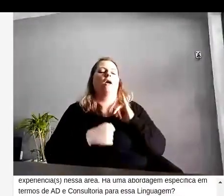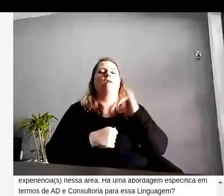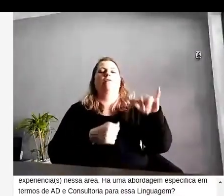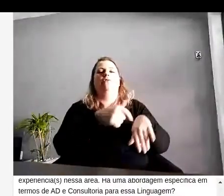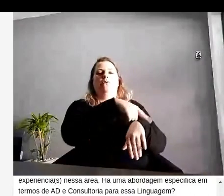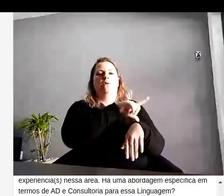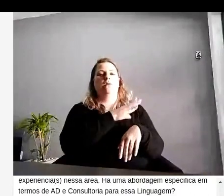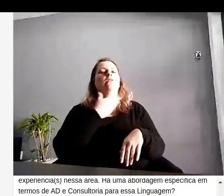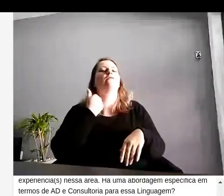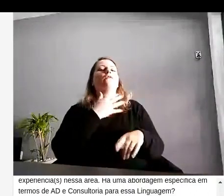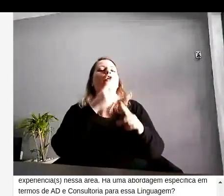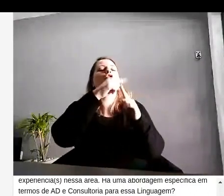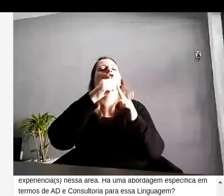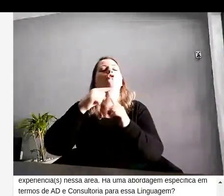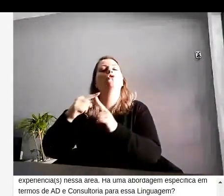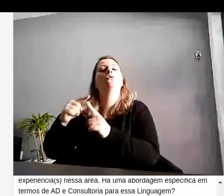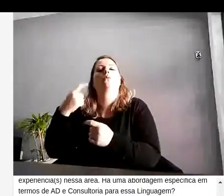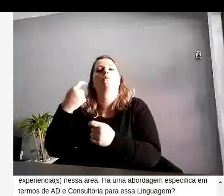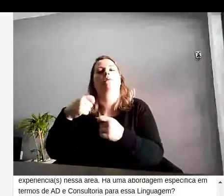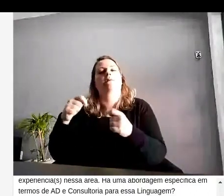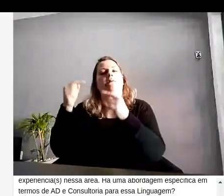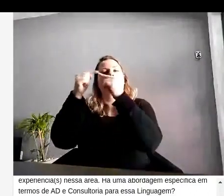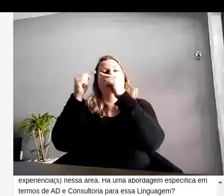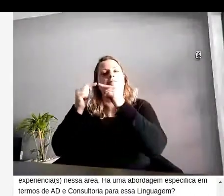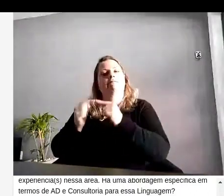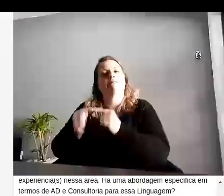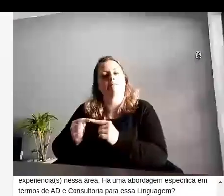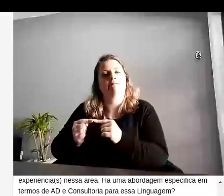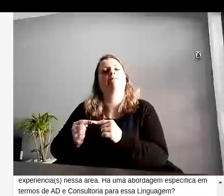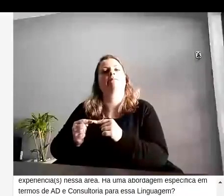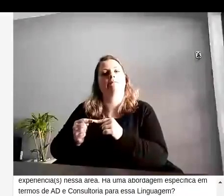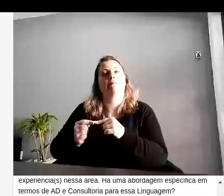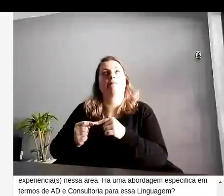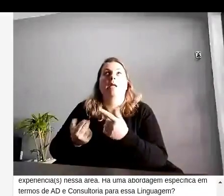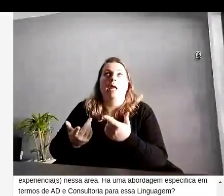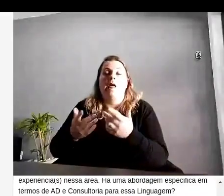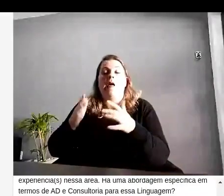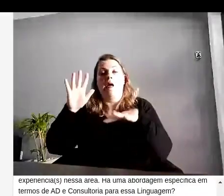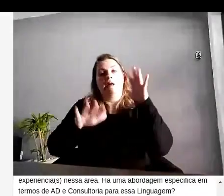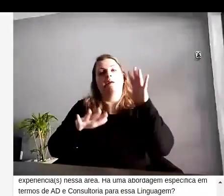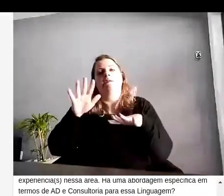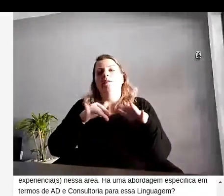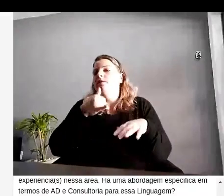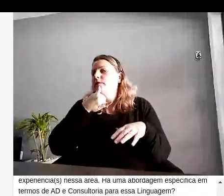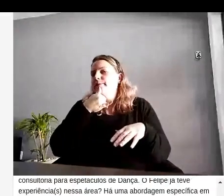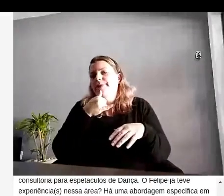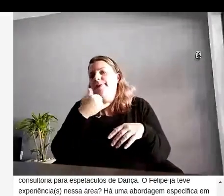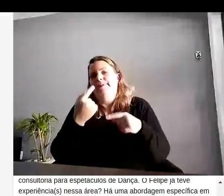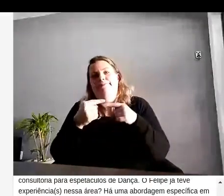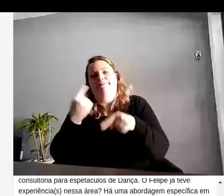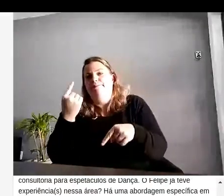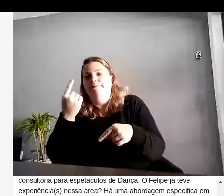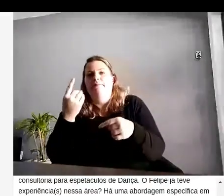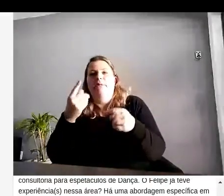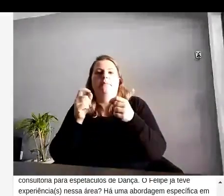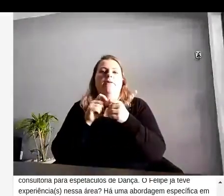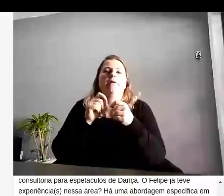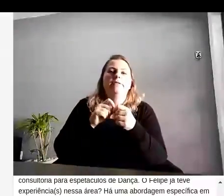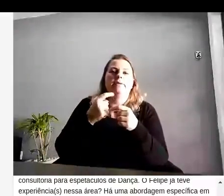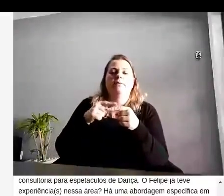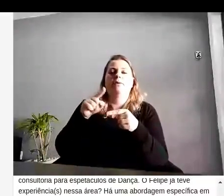Muitas vezes não tenho o que fazer, porque, como nós temos questões relacionadas à parte financeira e